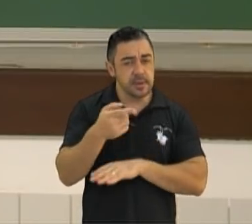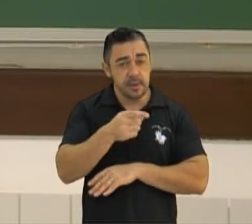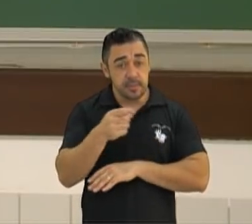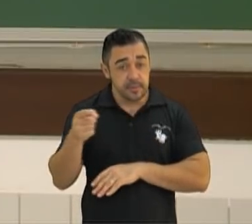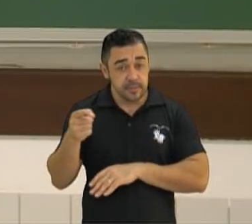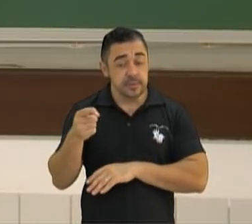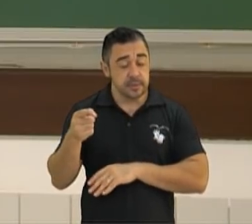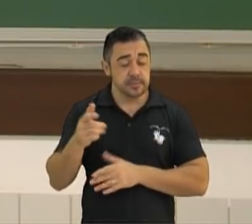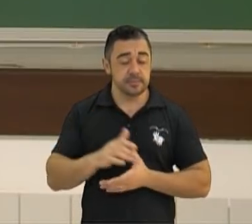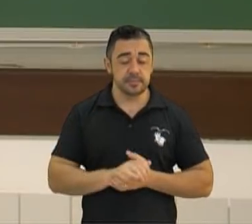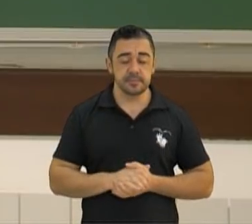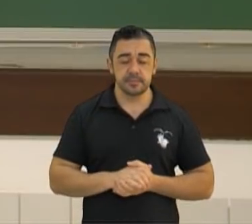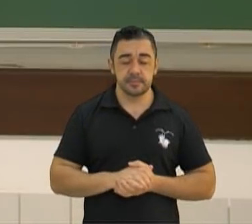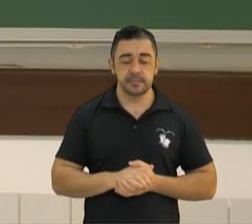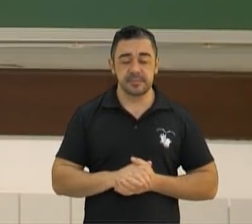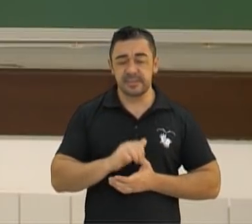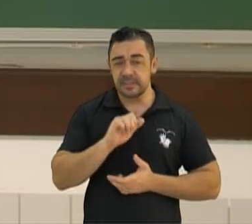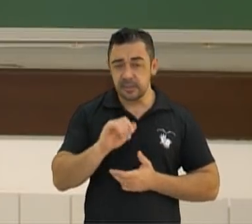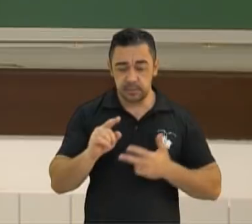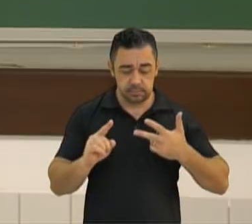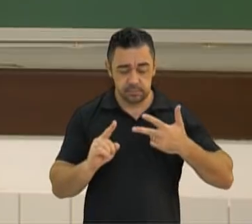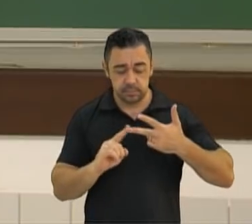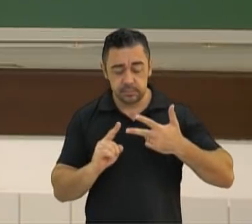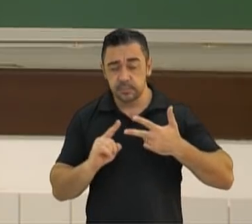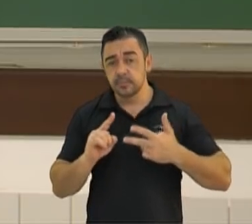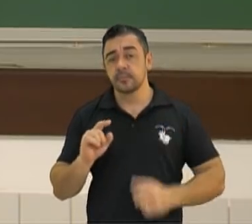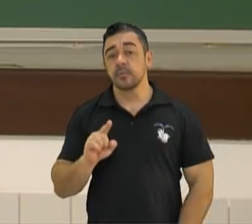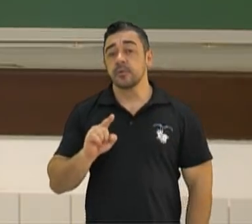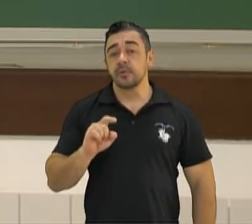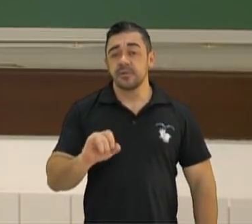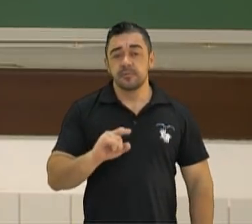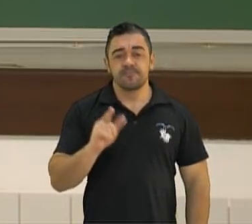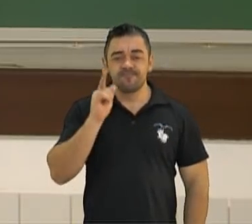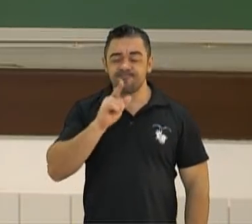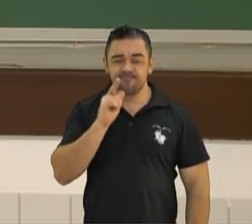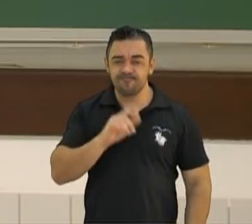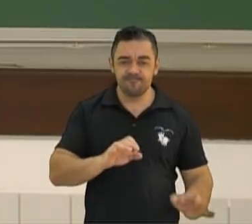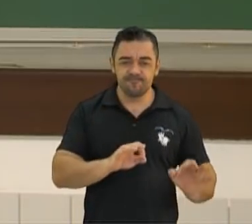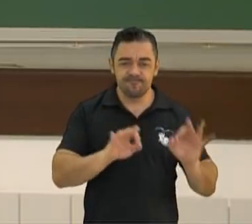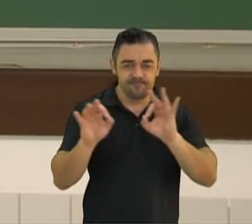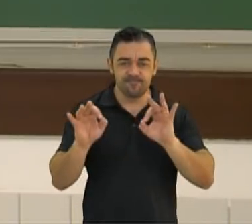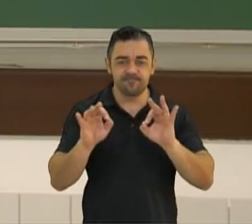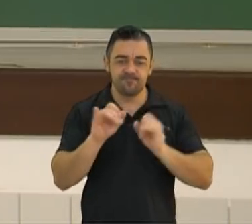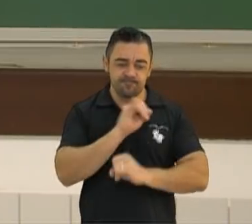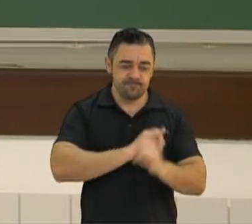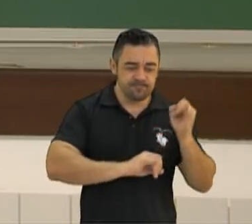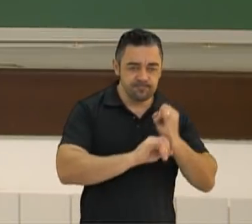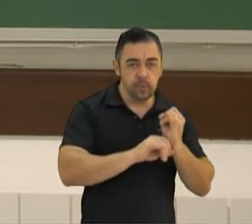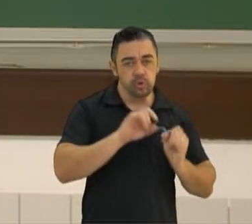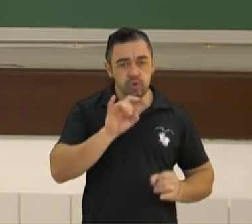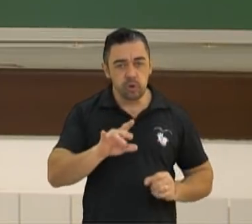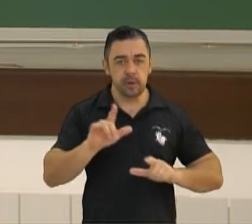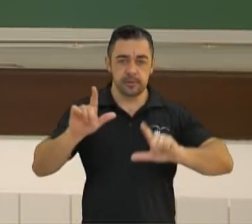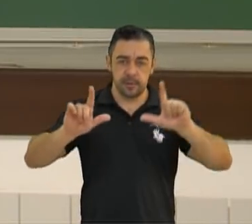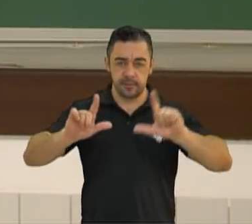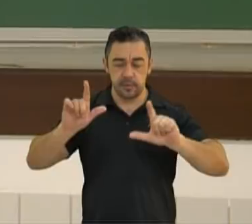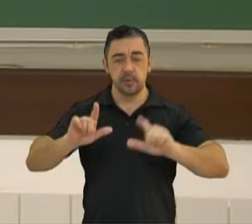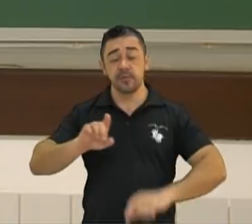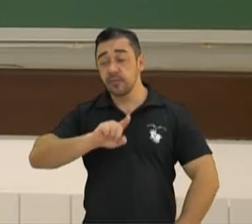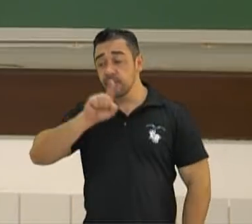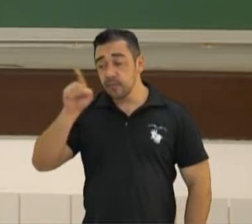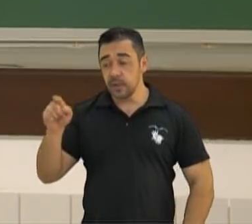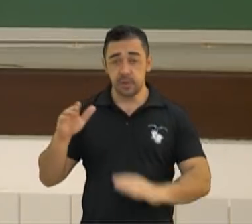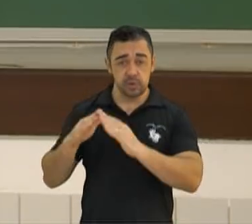por você. Caso você tenha alguma dificuldade, entre em contato com o diretor, coordenador da escola, tá?